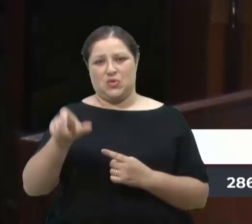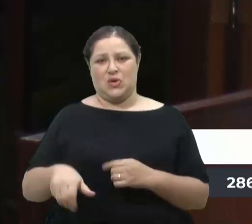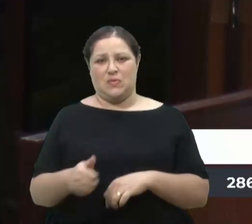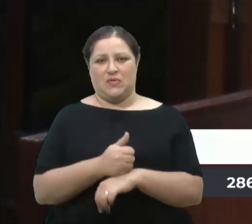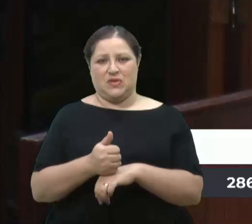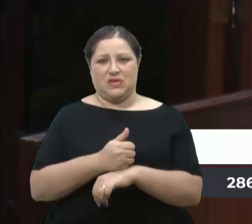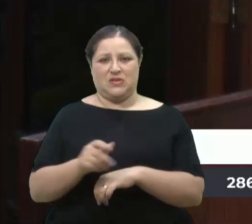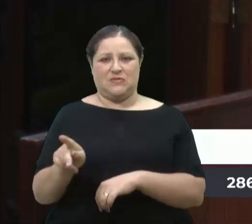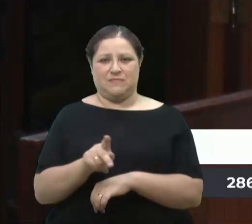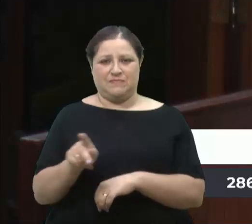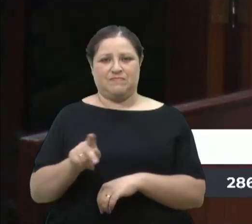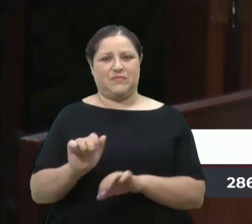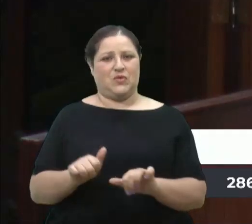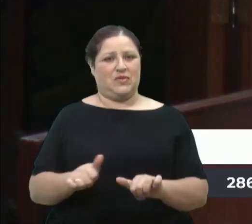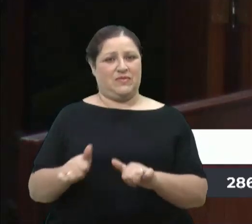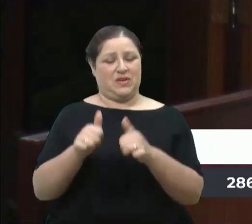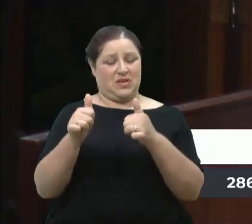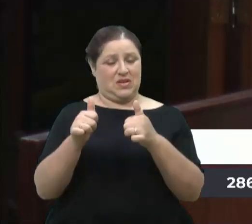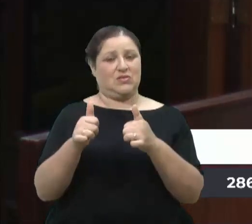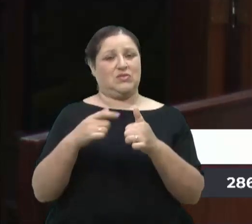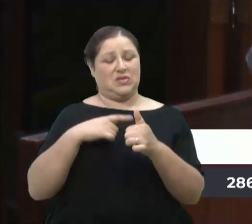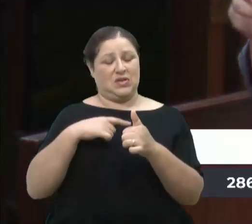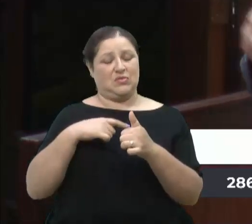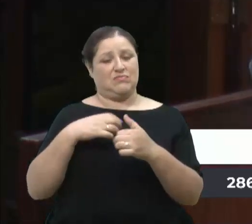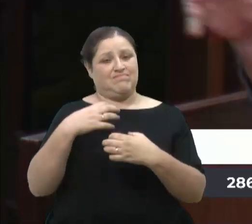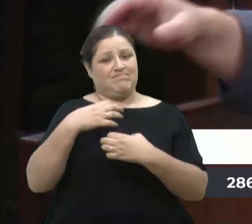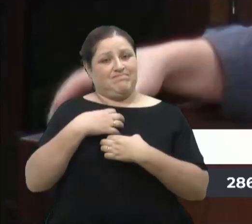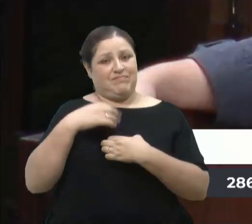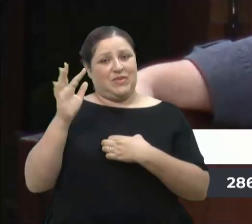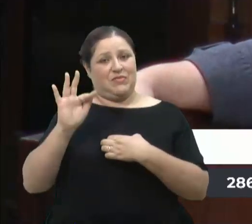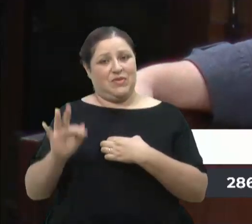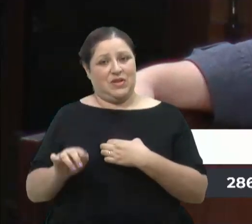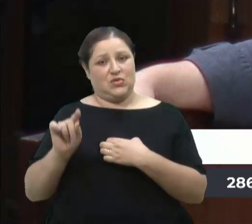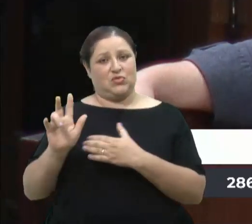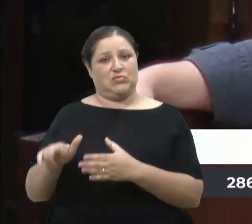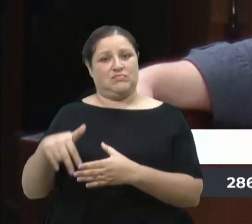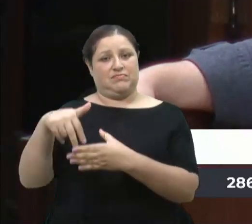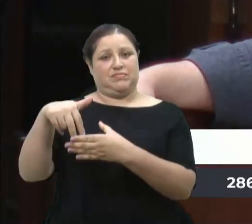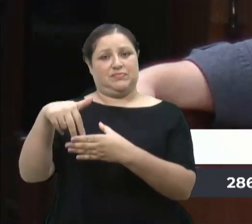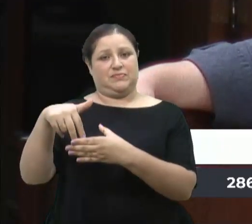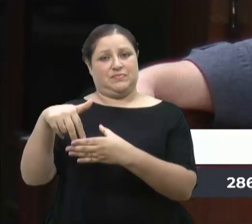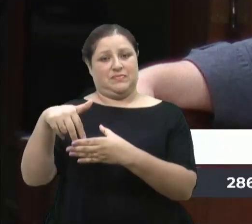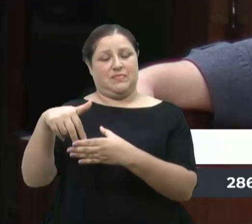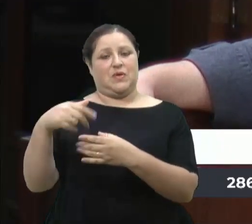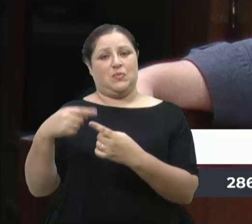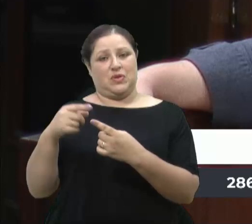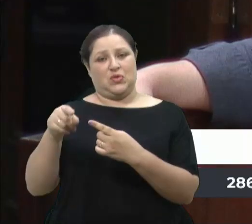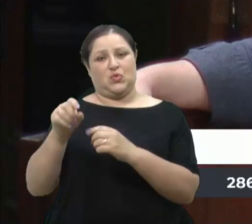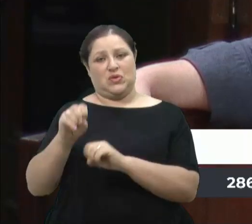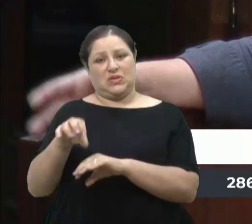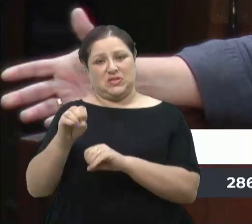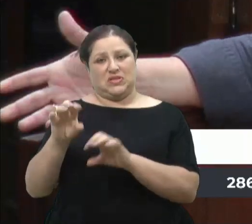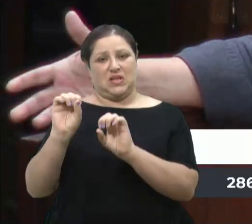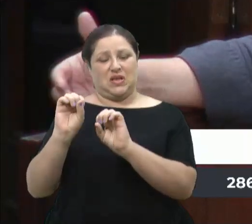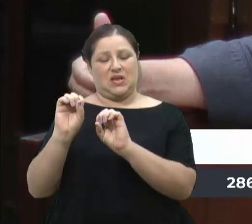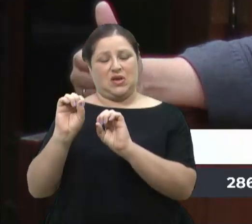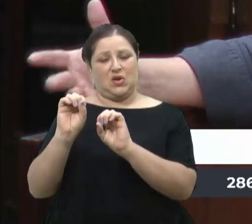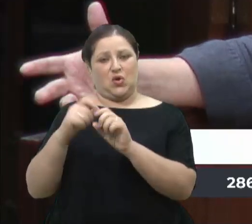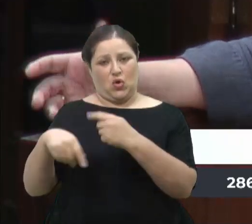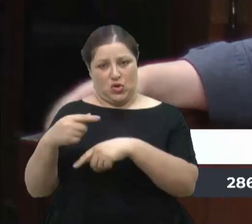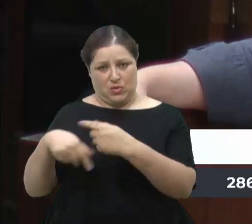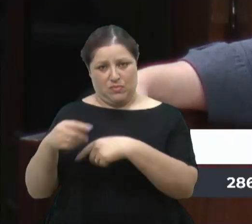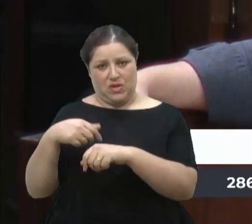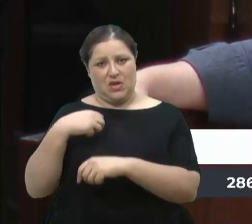qualificado e me sinto muito contemplado Quando o senhor sobe essas Tribuna né porque é uma aula de Economia vendo